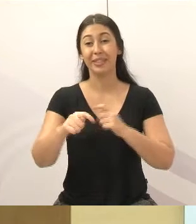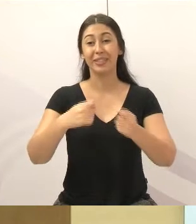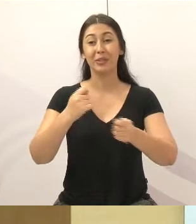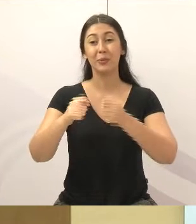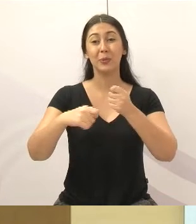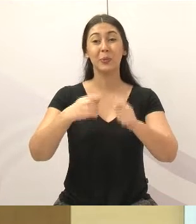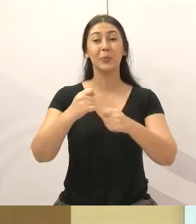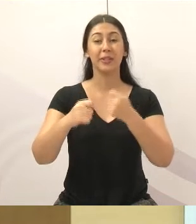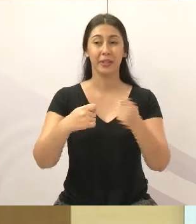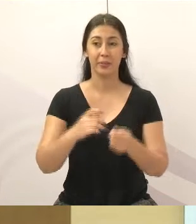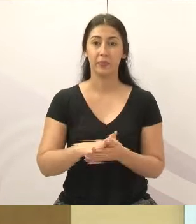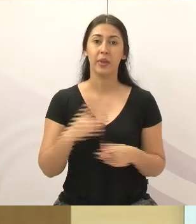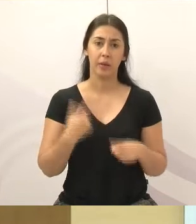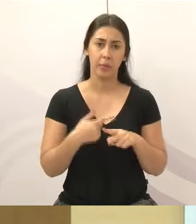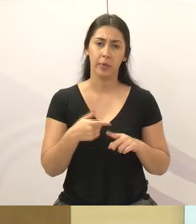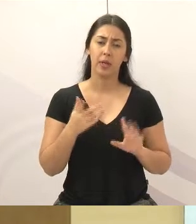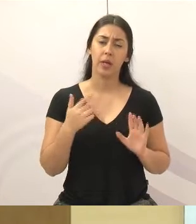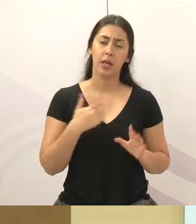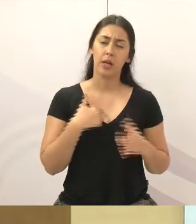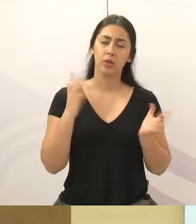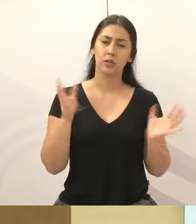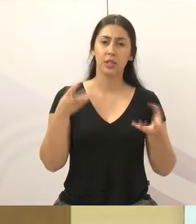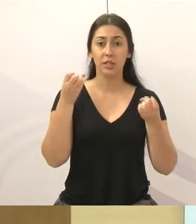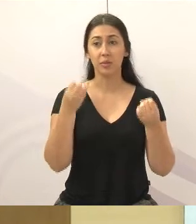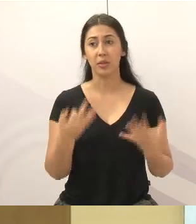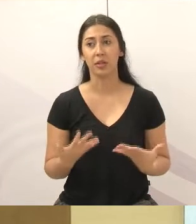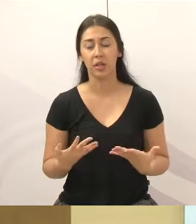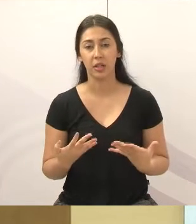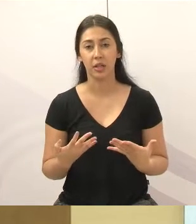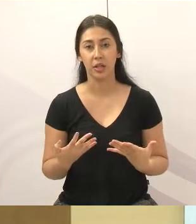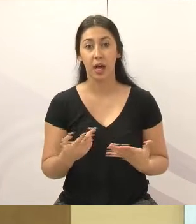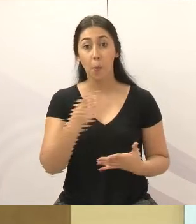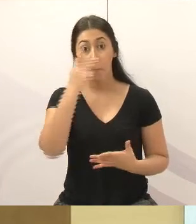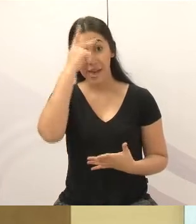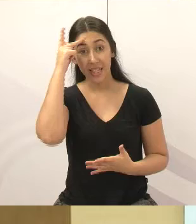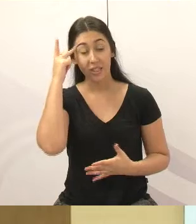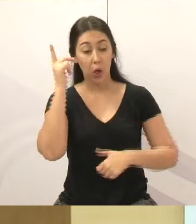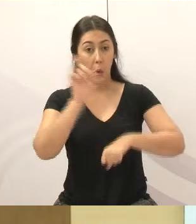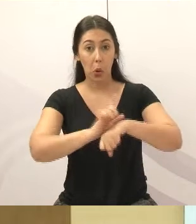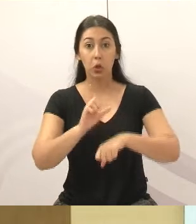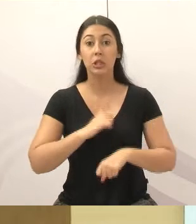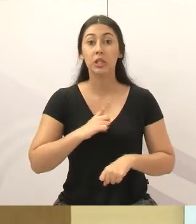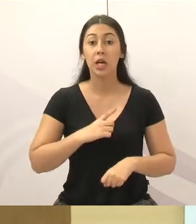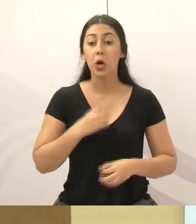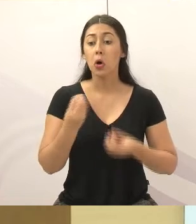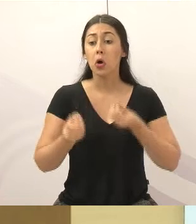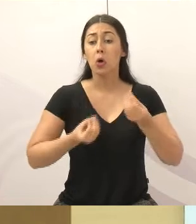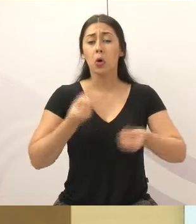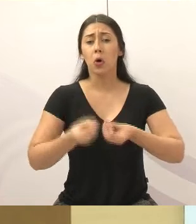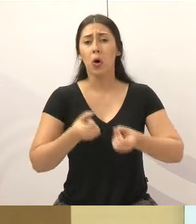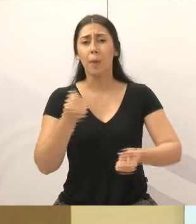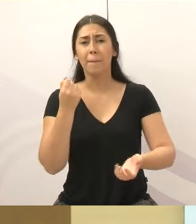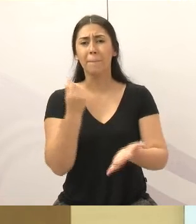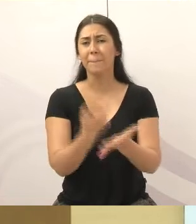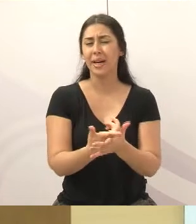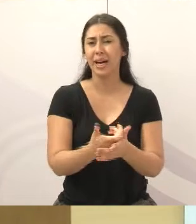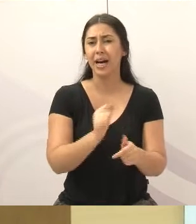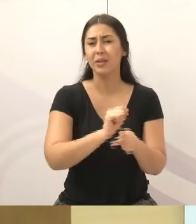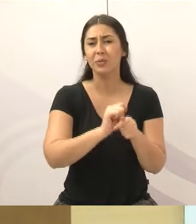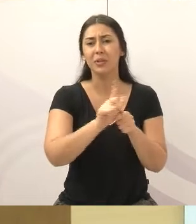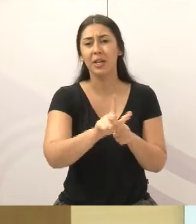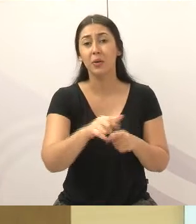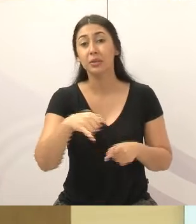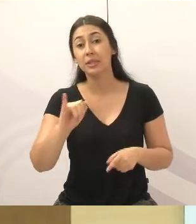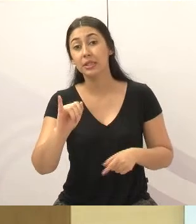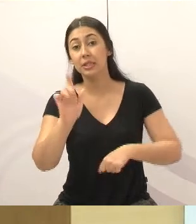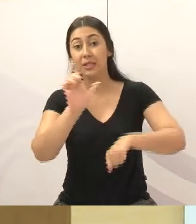como eu citei na outra fala minha, como é que os comerciantes vão aí pagar seus aluguéis, seus funcionários, se não tiver o movimento dos seus